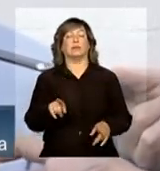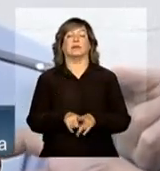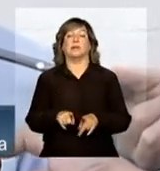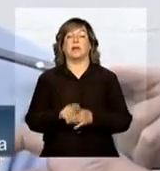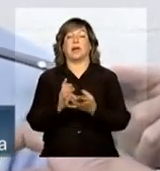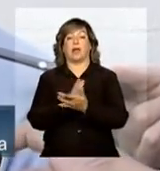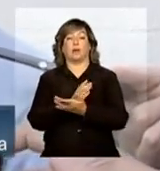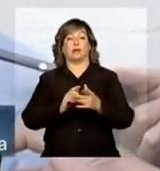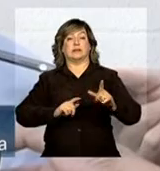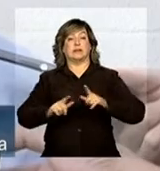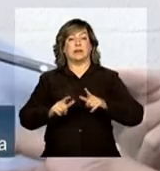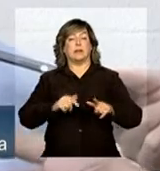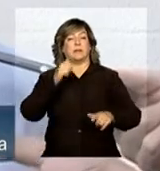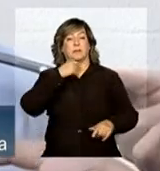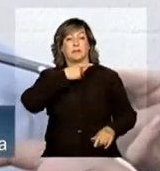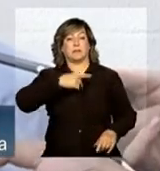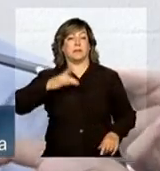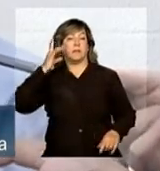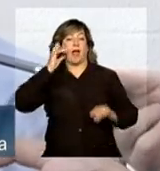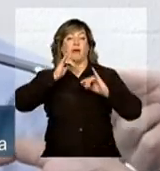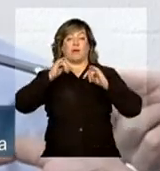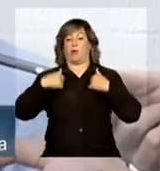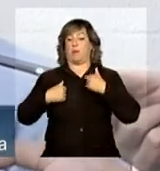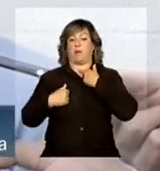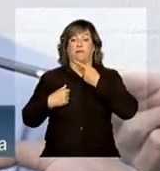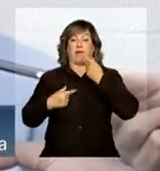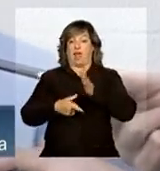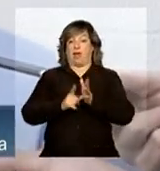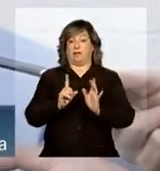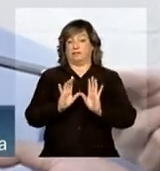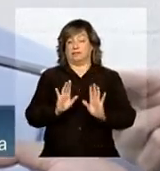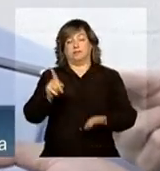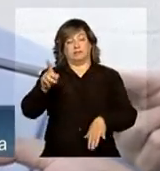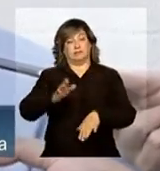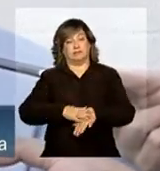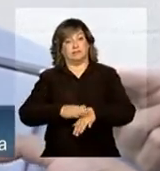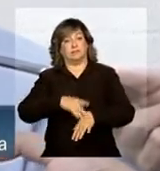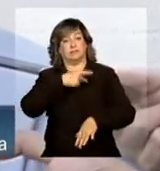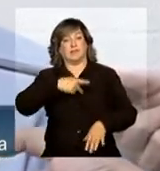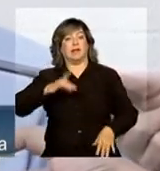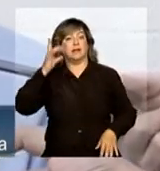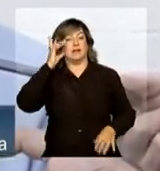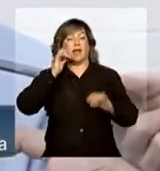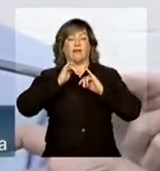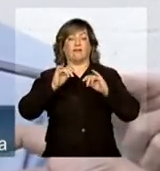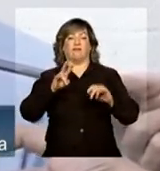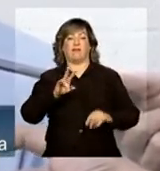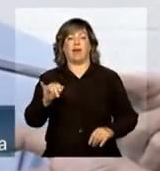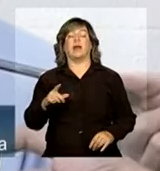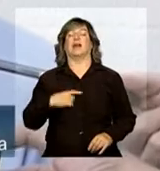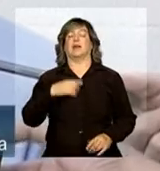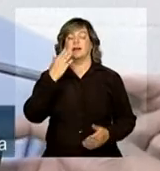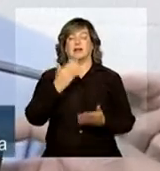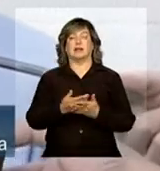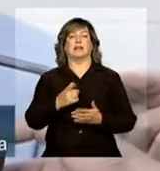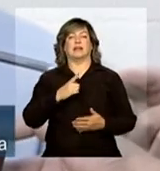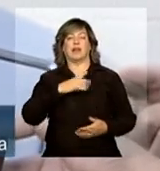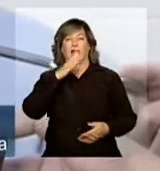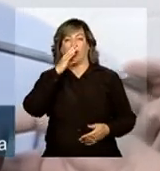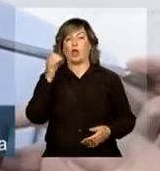a presidenta vai anunciar, eu não posso anunciar isso antecipadamente, mas nós acreditamos que vai ter algumas novidades